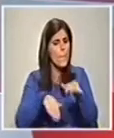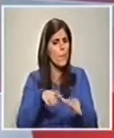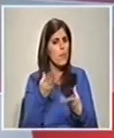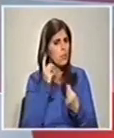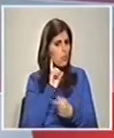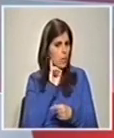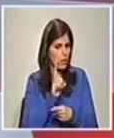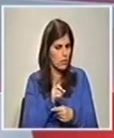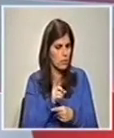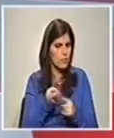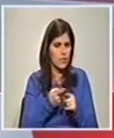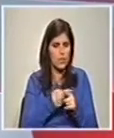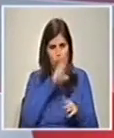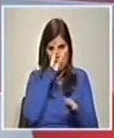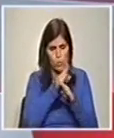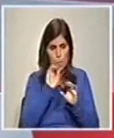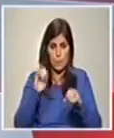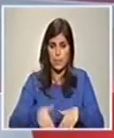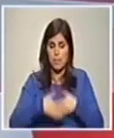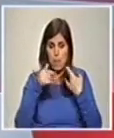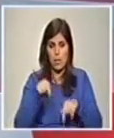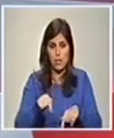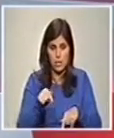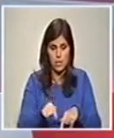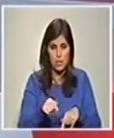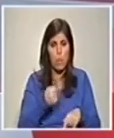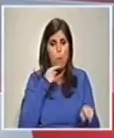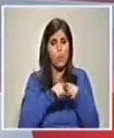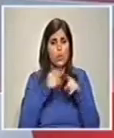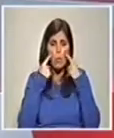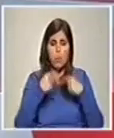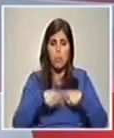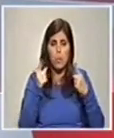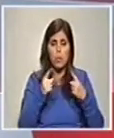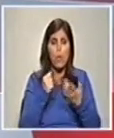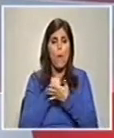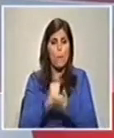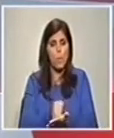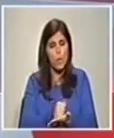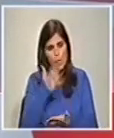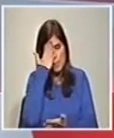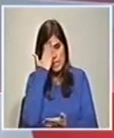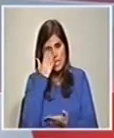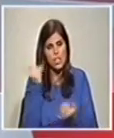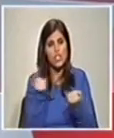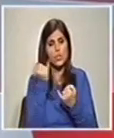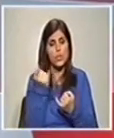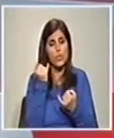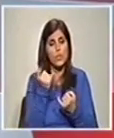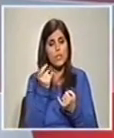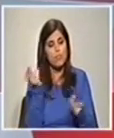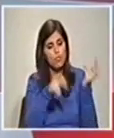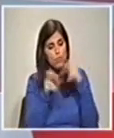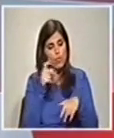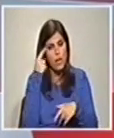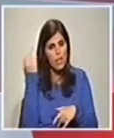passos muito interessantes. Eu acho que o último, assim, principal foi este de termos uma política pública e uma linha que forma e capacita as organizações para serem inovadoras na forma como resolvem